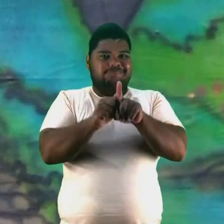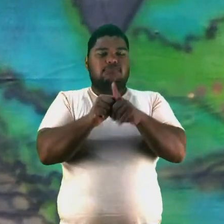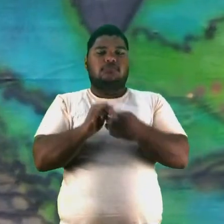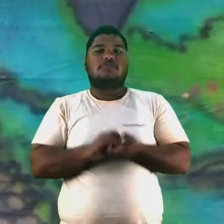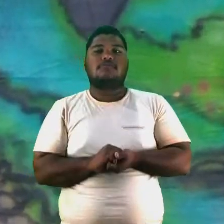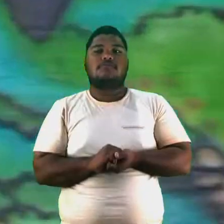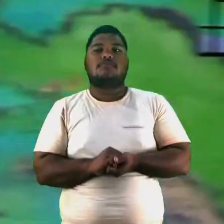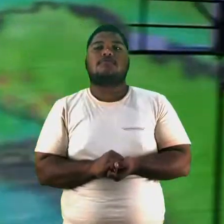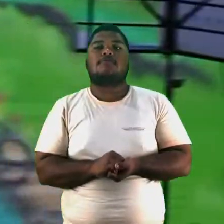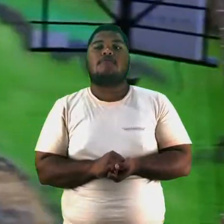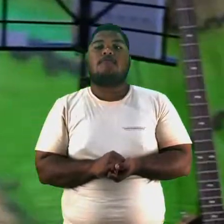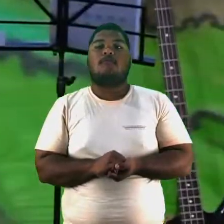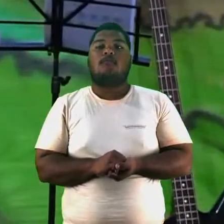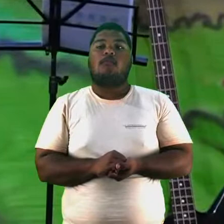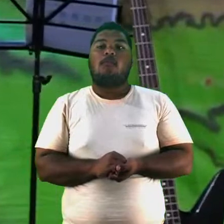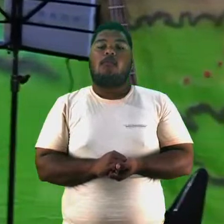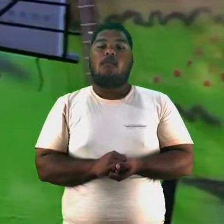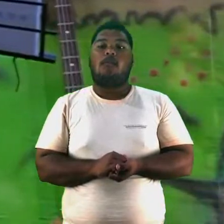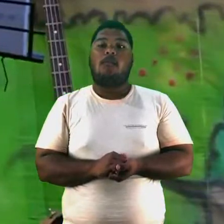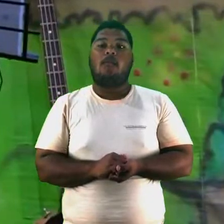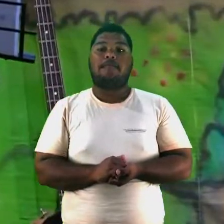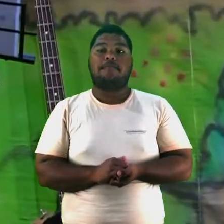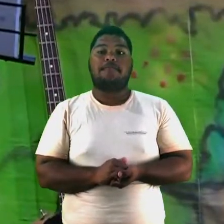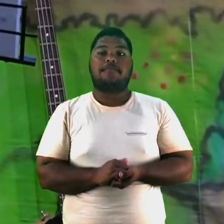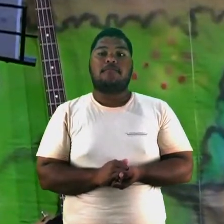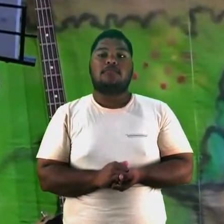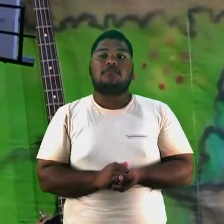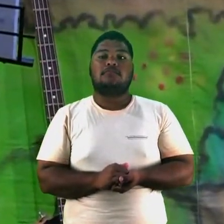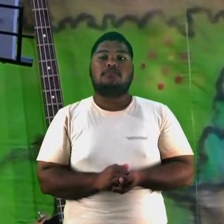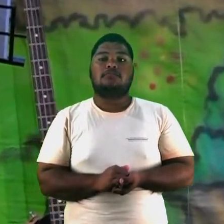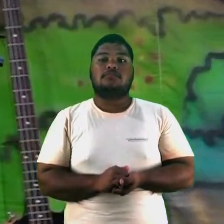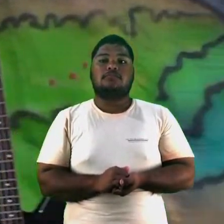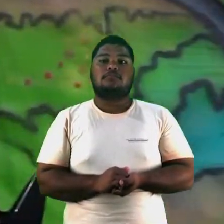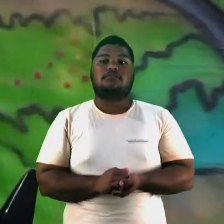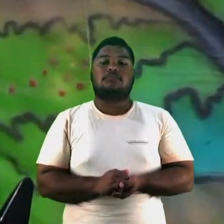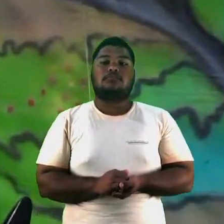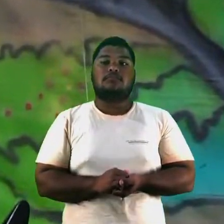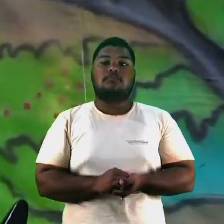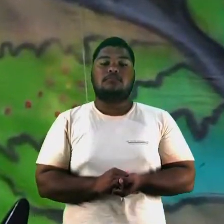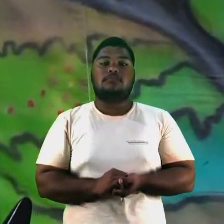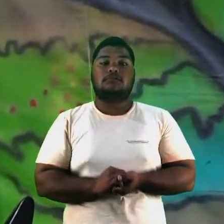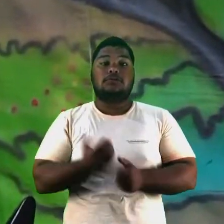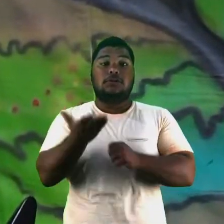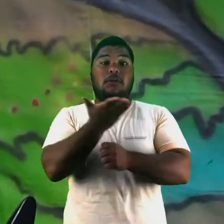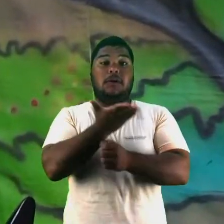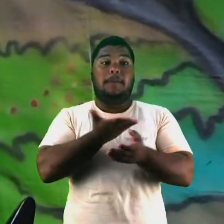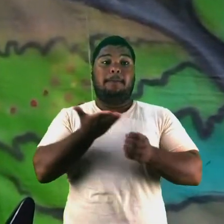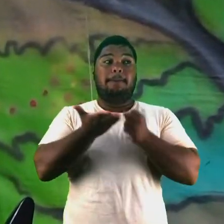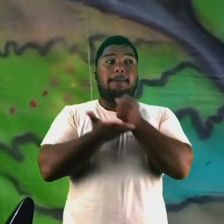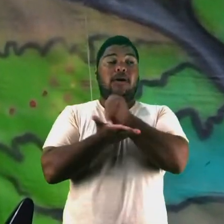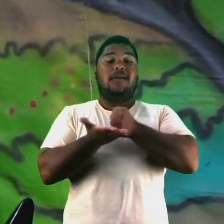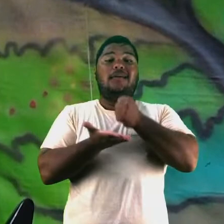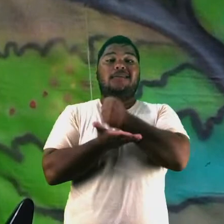A hermenêutica são as bases interpretativas das